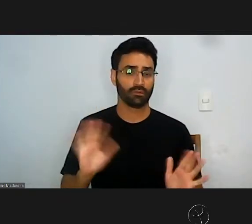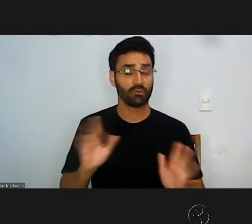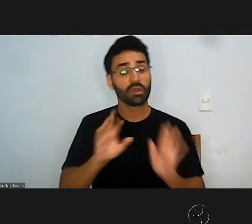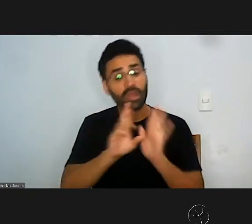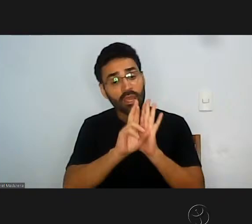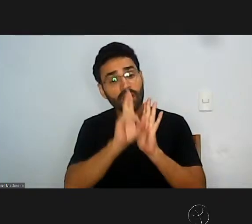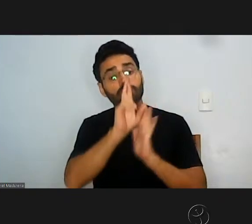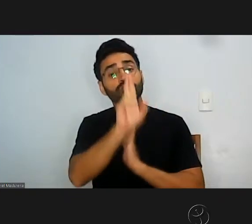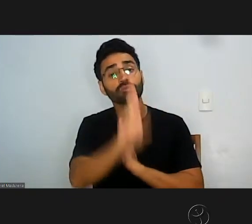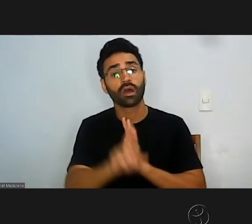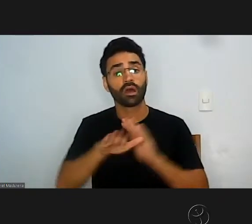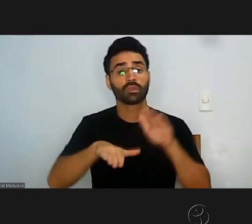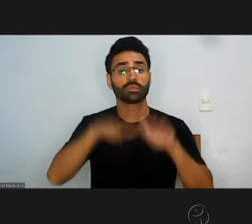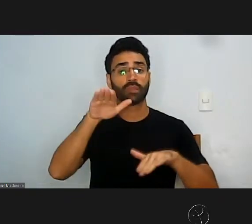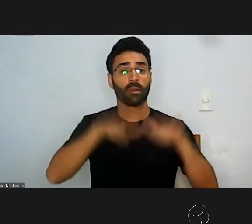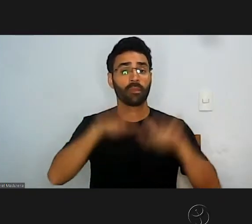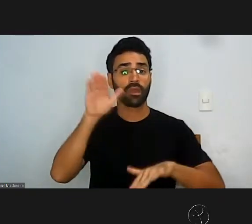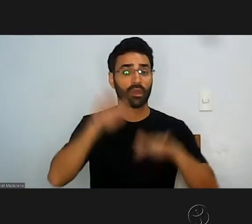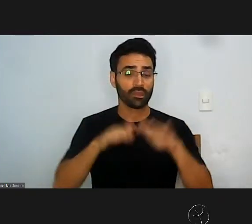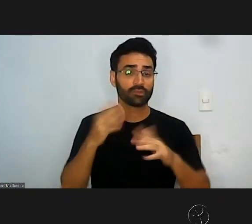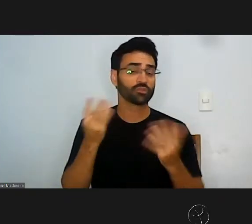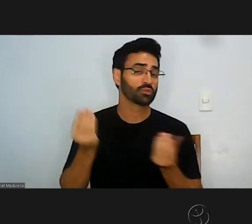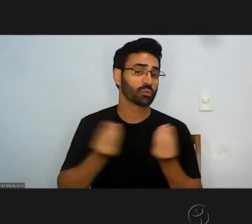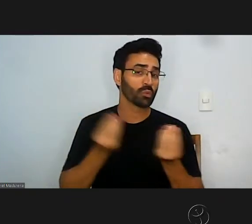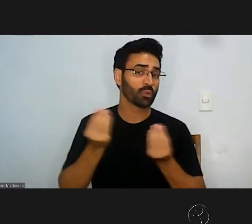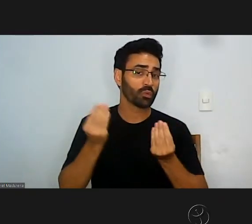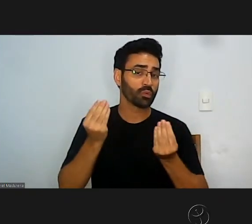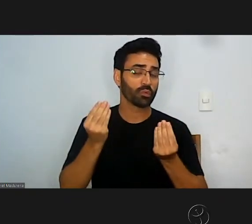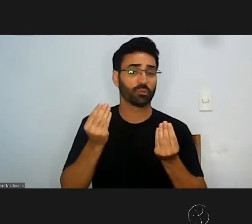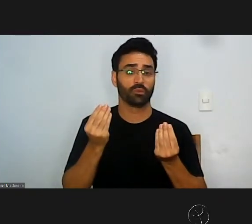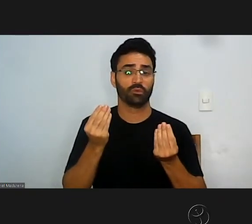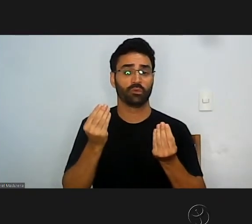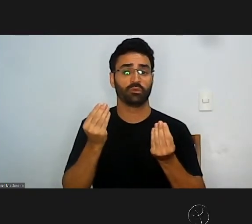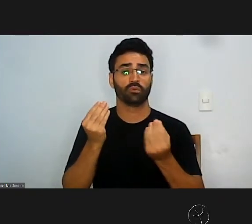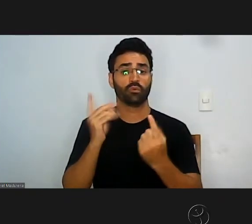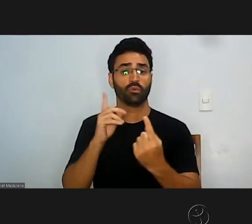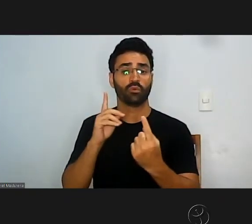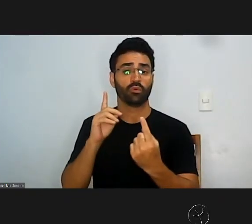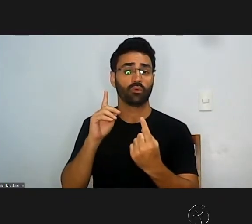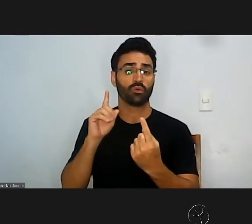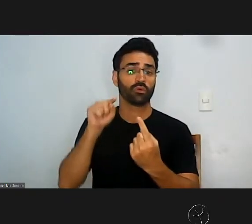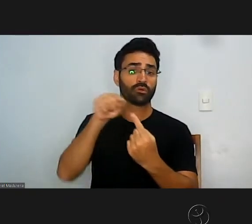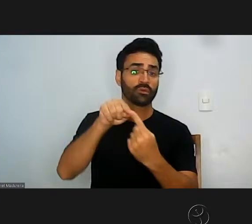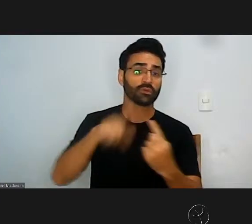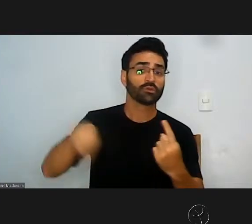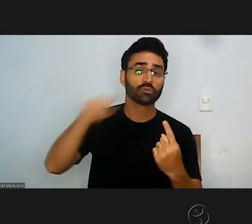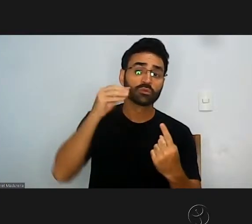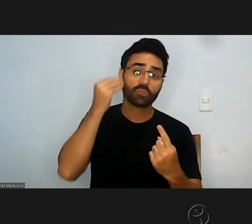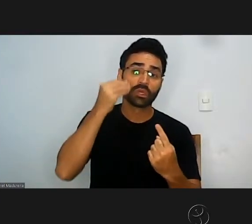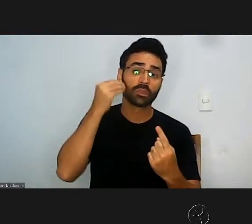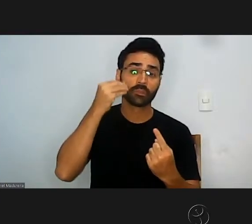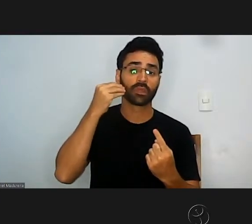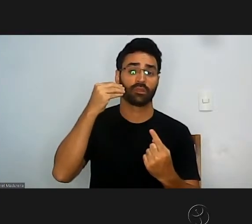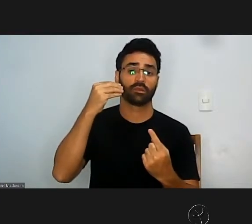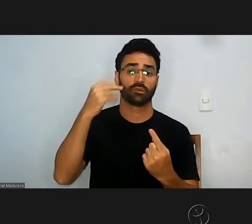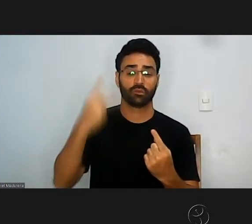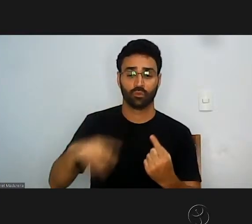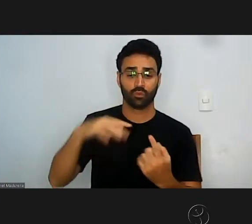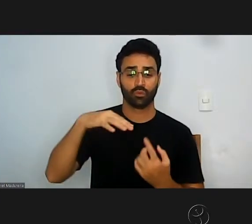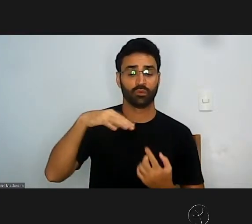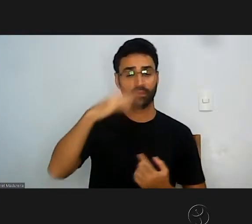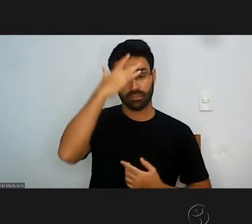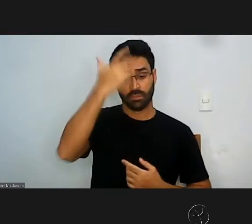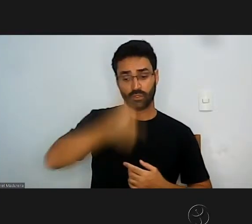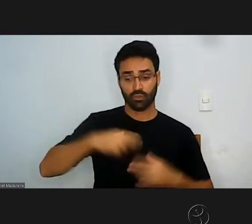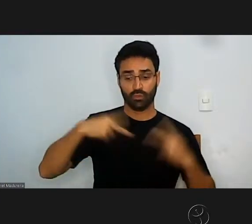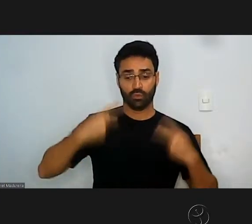determinar o destino do experimento humano na Terra.